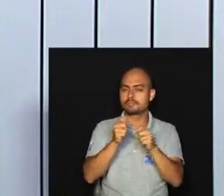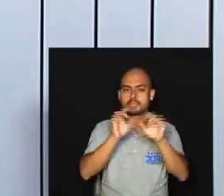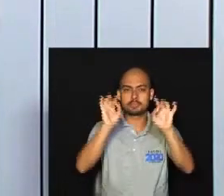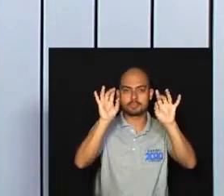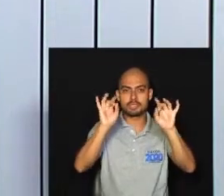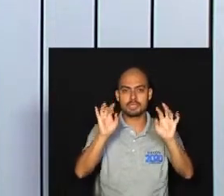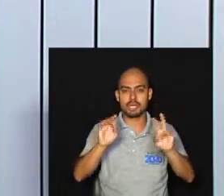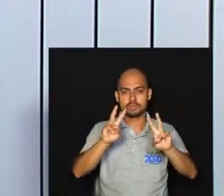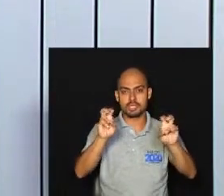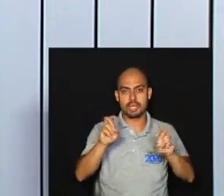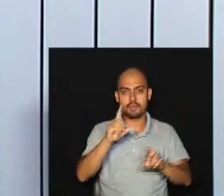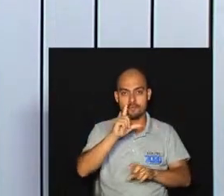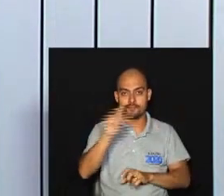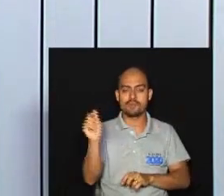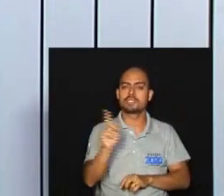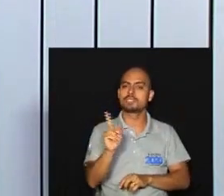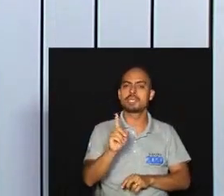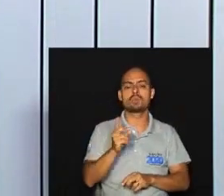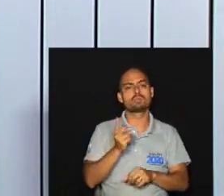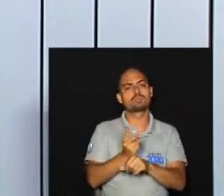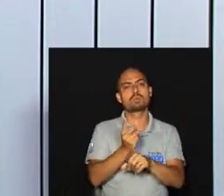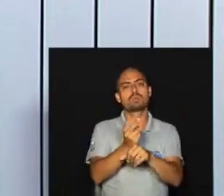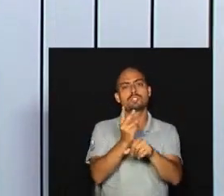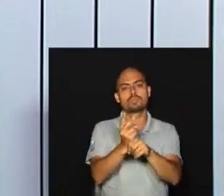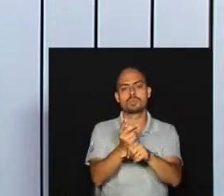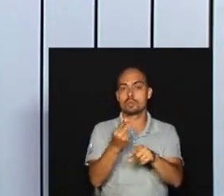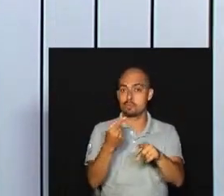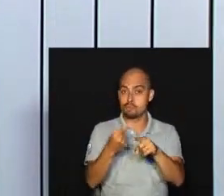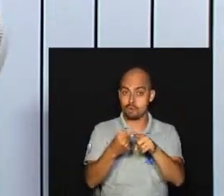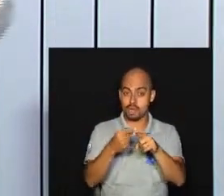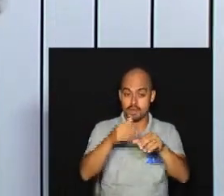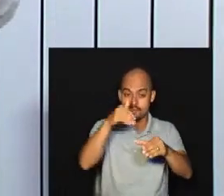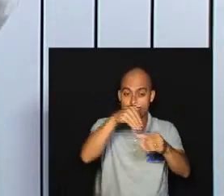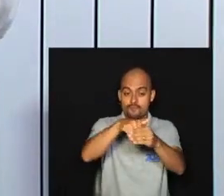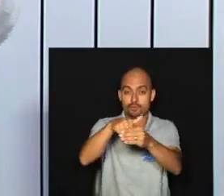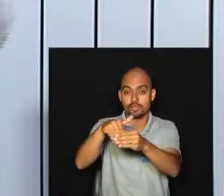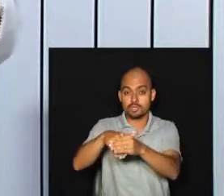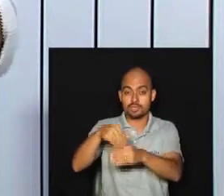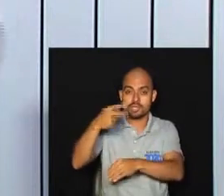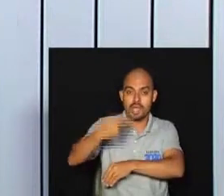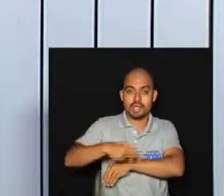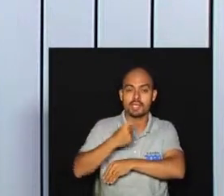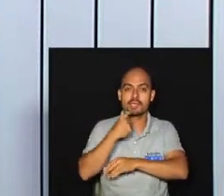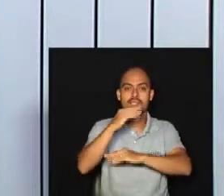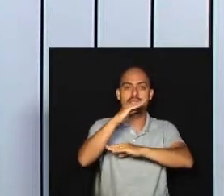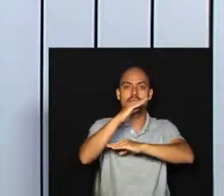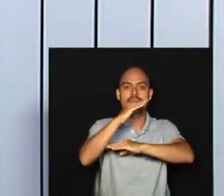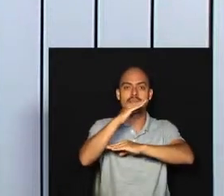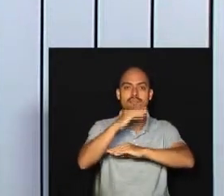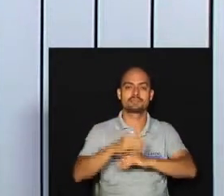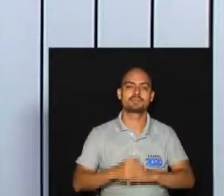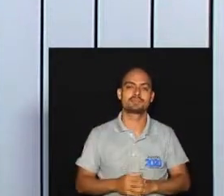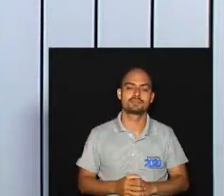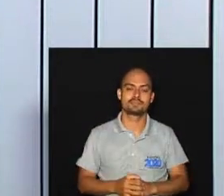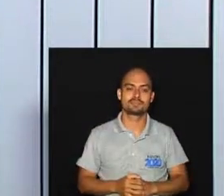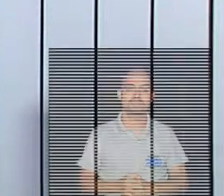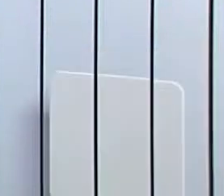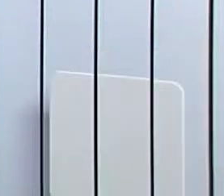muitos assuntos. Não saia daí e permaneça, porque cobertura das eleições é aqui na TV Câmara Campinas.